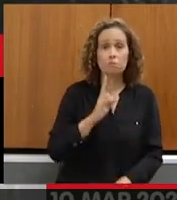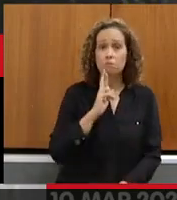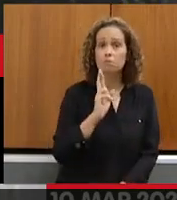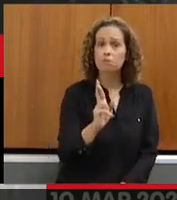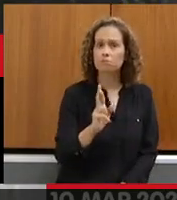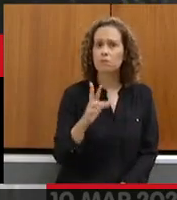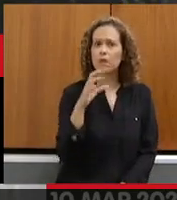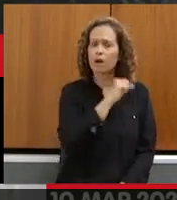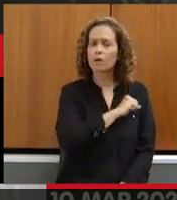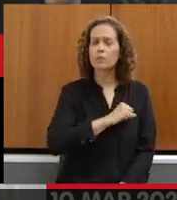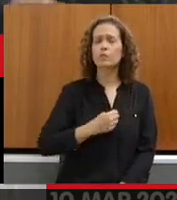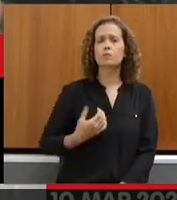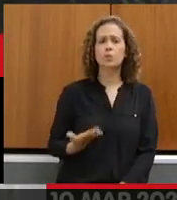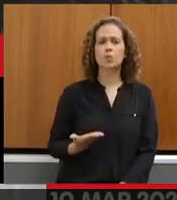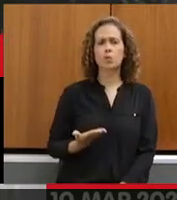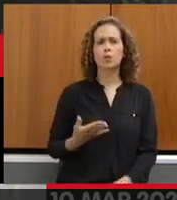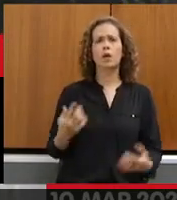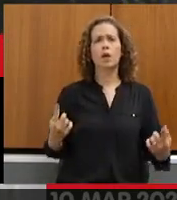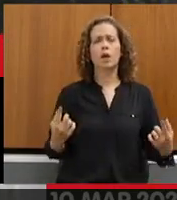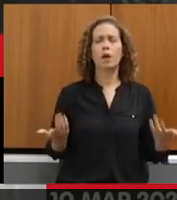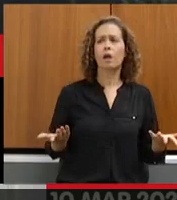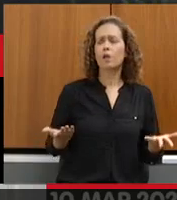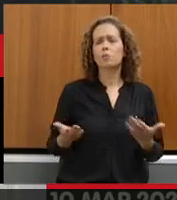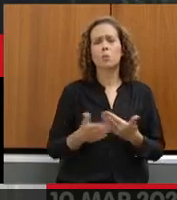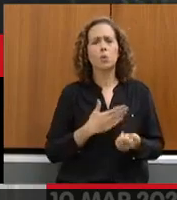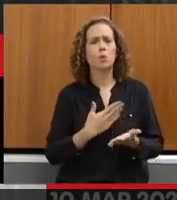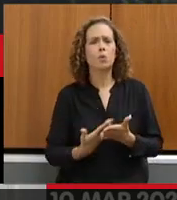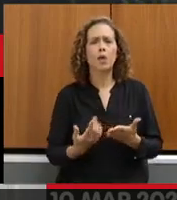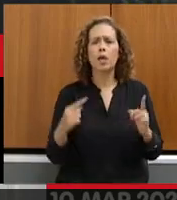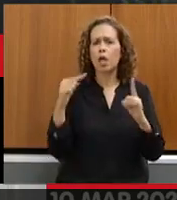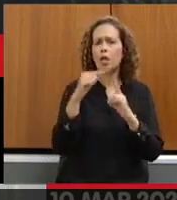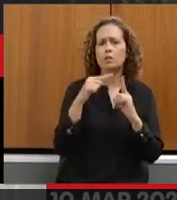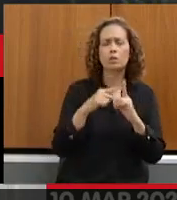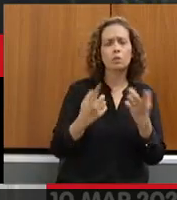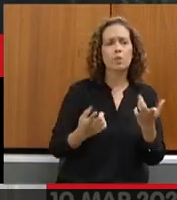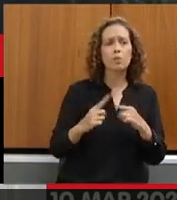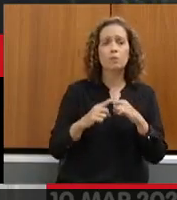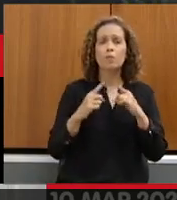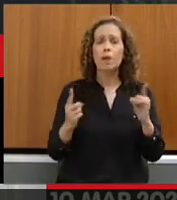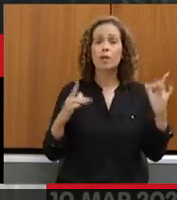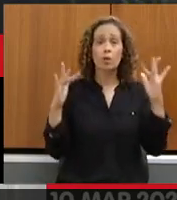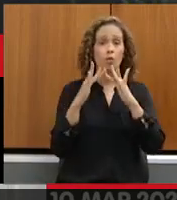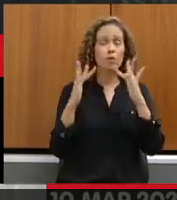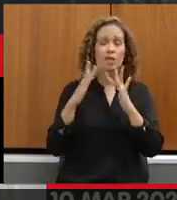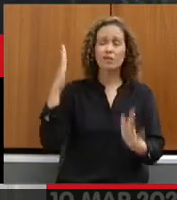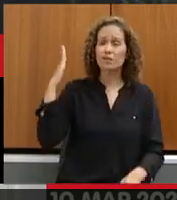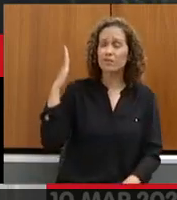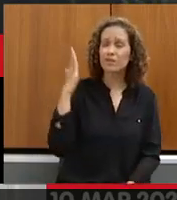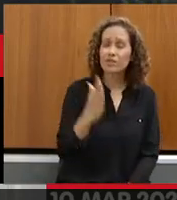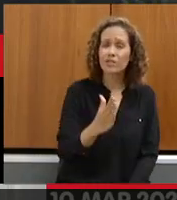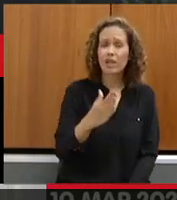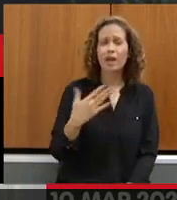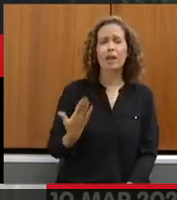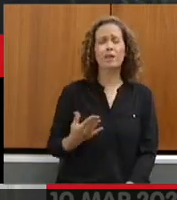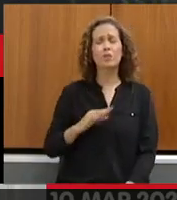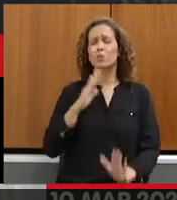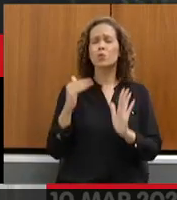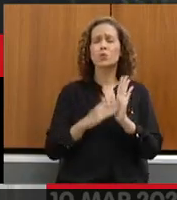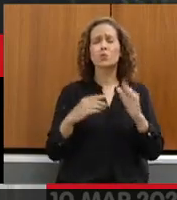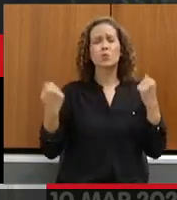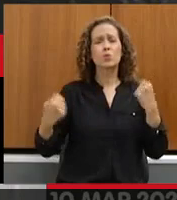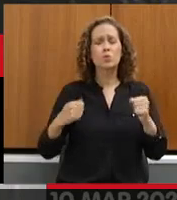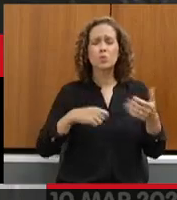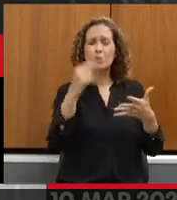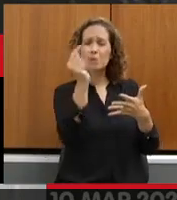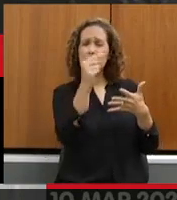deputados seja de oposição seja a situação mas nós temos contato contato direto com todas as demandas e com